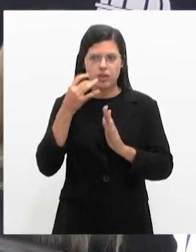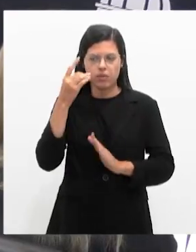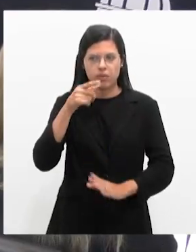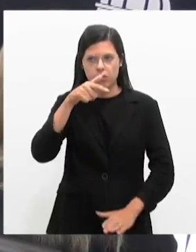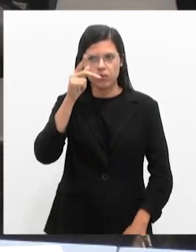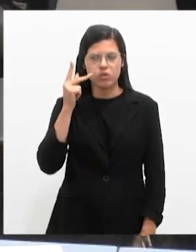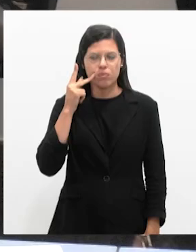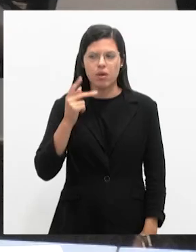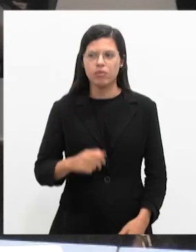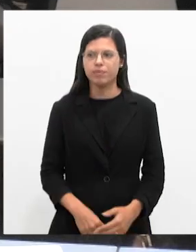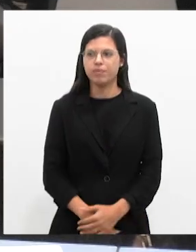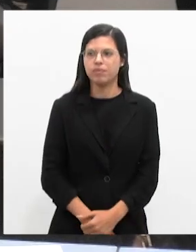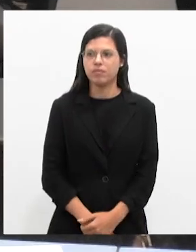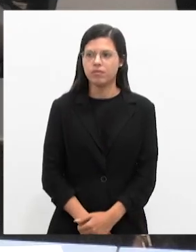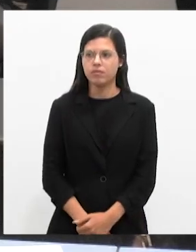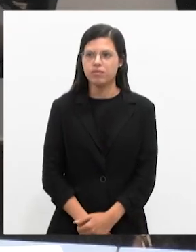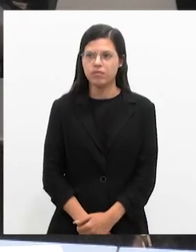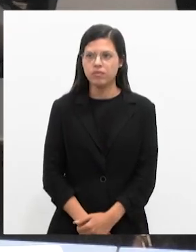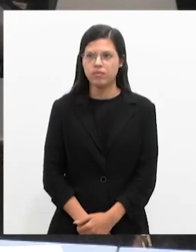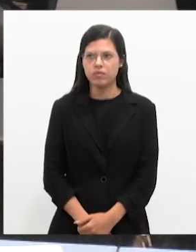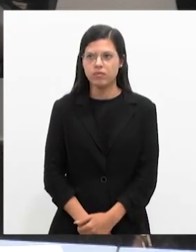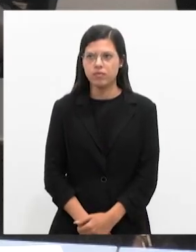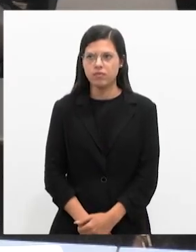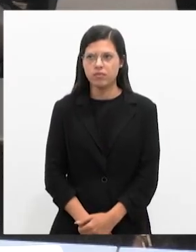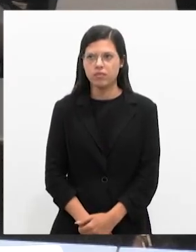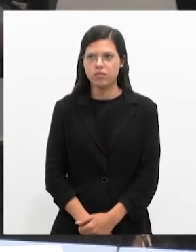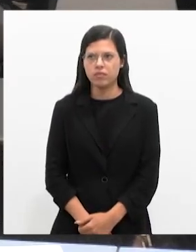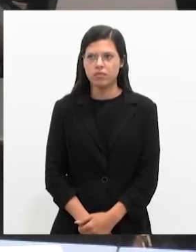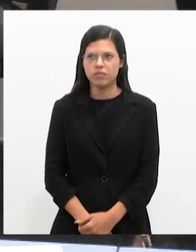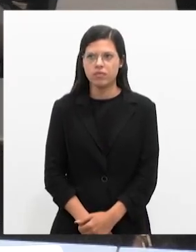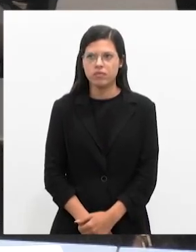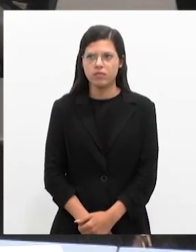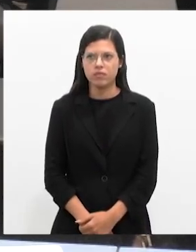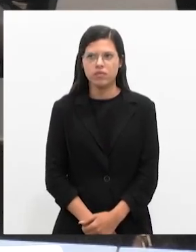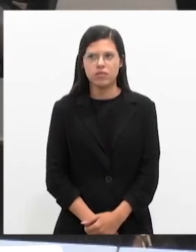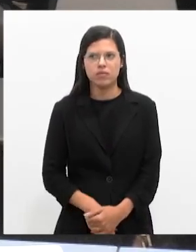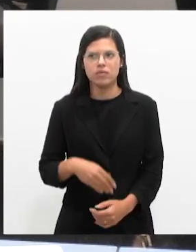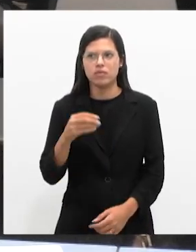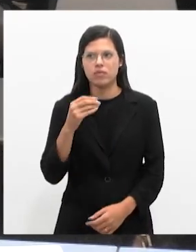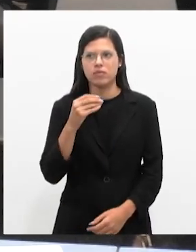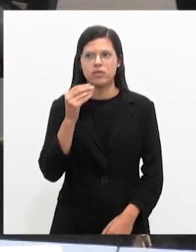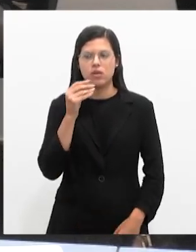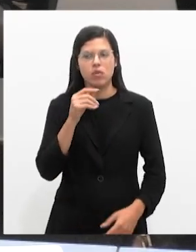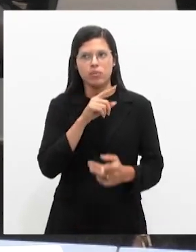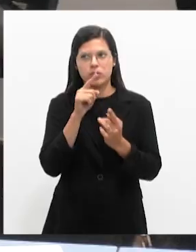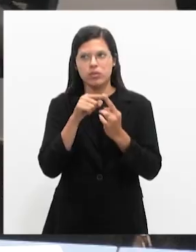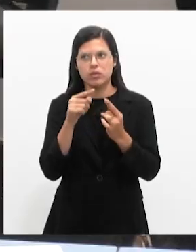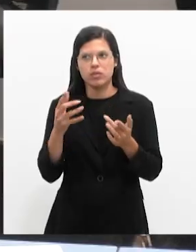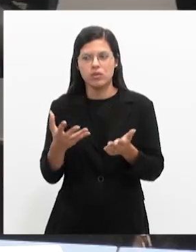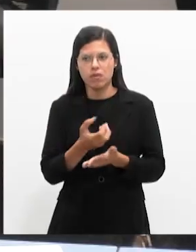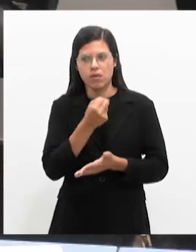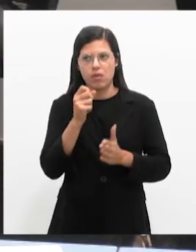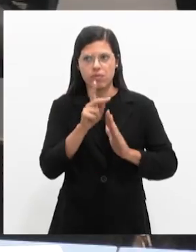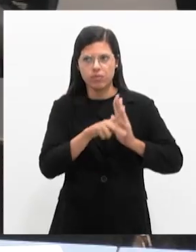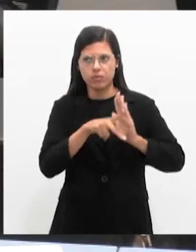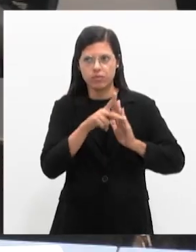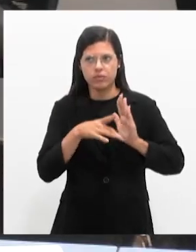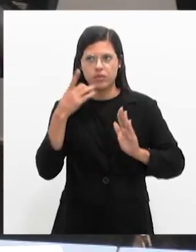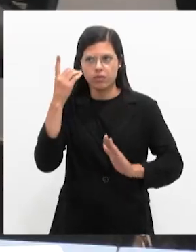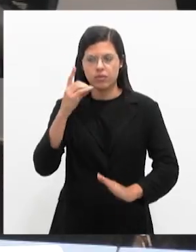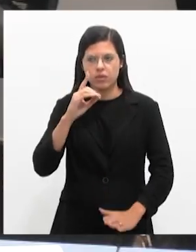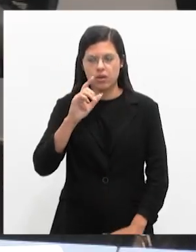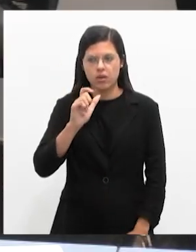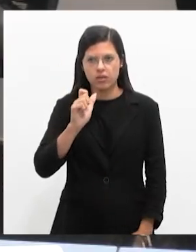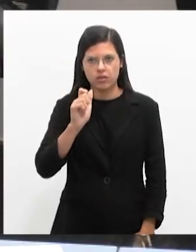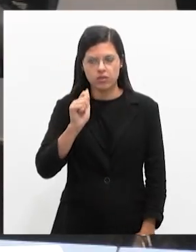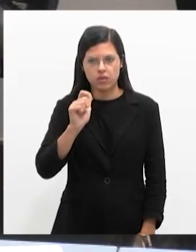dando, no intuito de salvar o projeto do deputado Alan Lopes, pela constitucionalidade